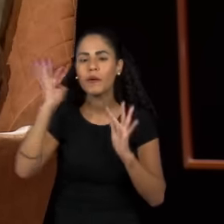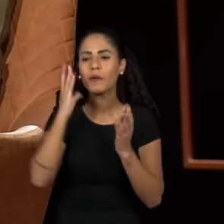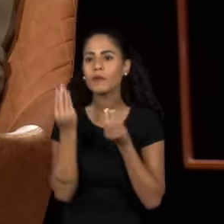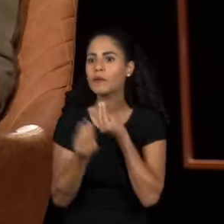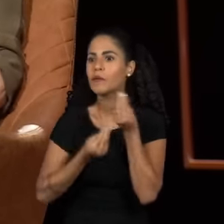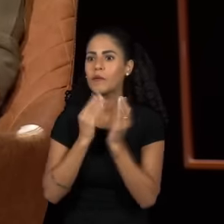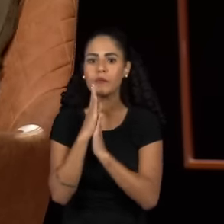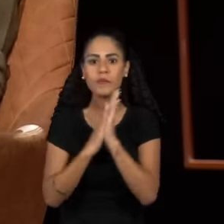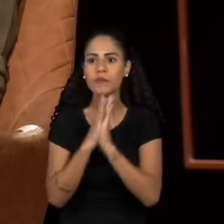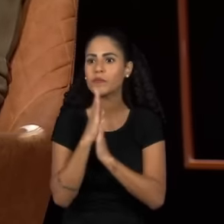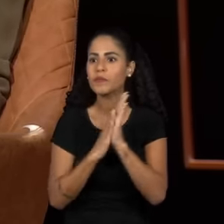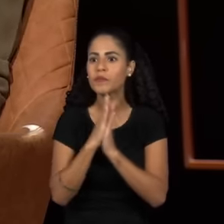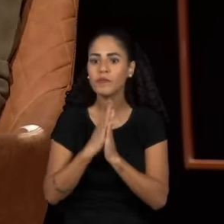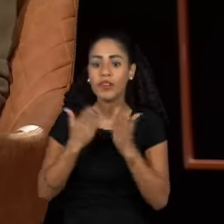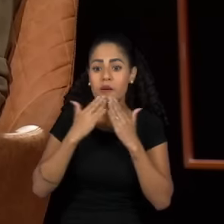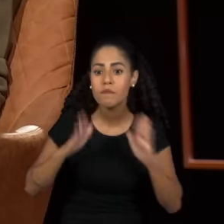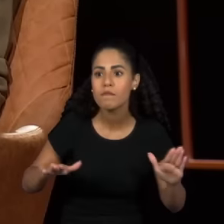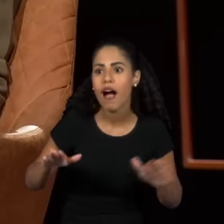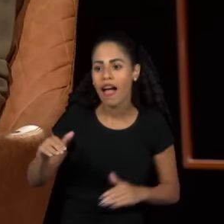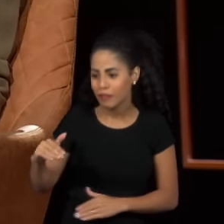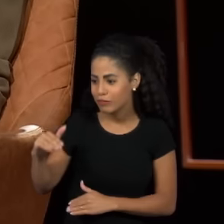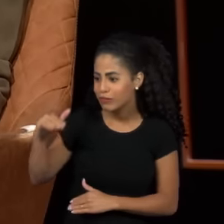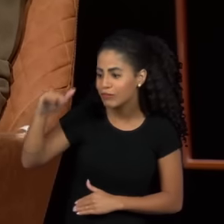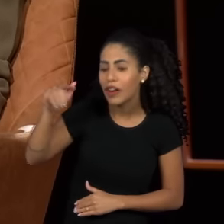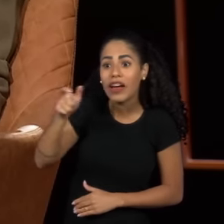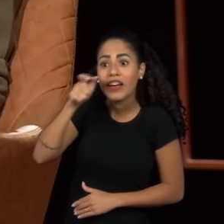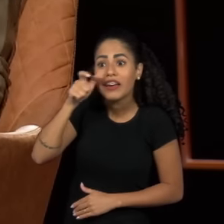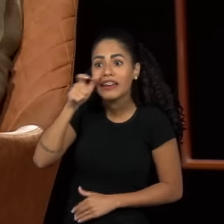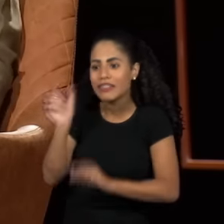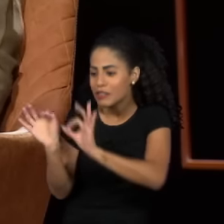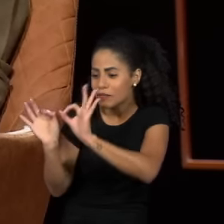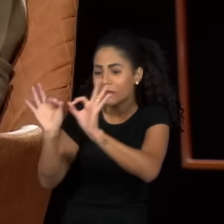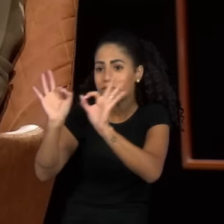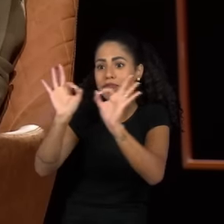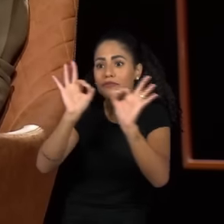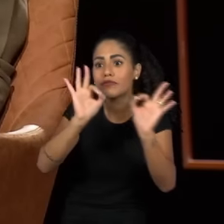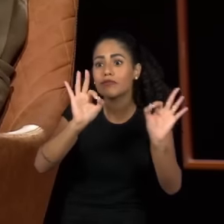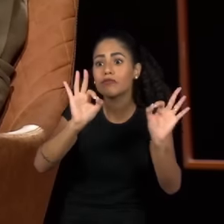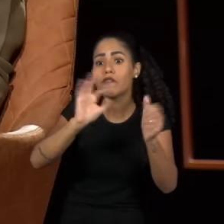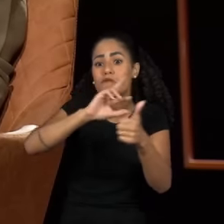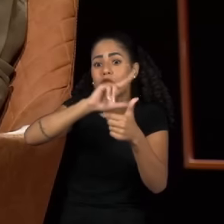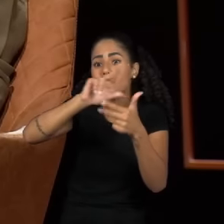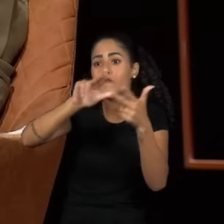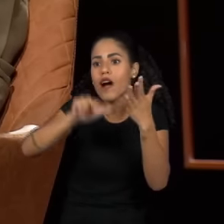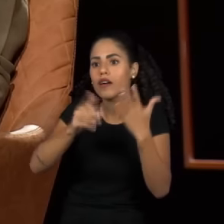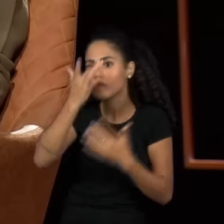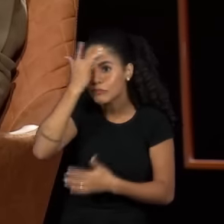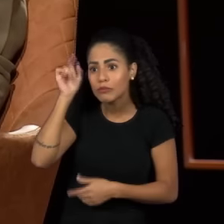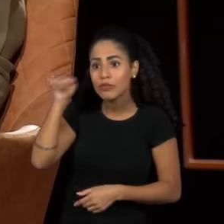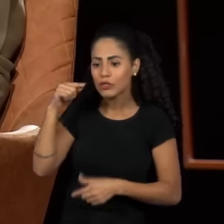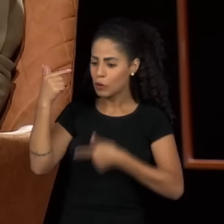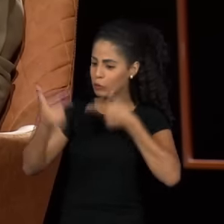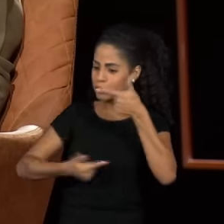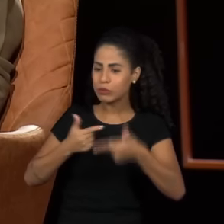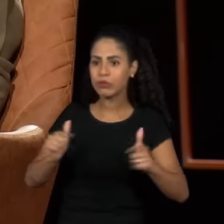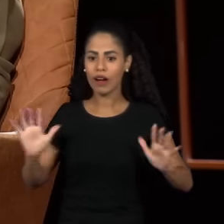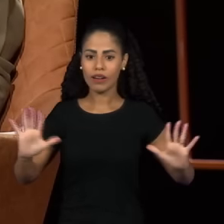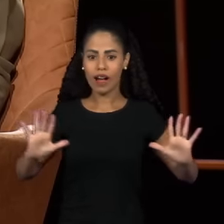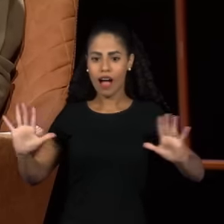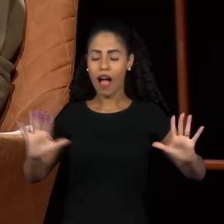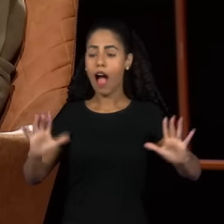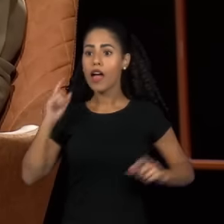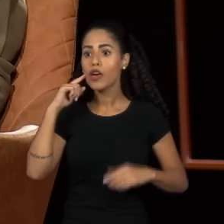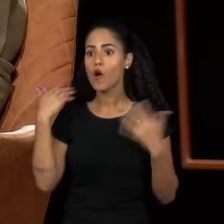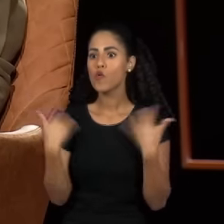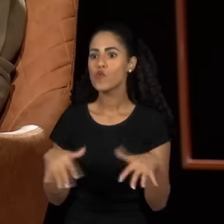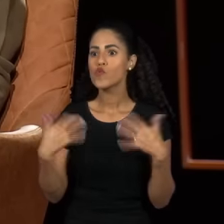muita parte da minha infância, né? Era a sessão da tarde, eu vi vários filmes dele. Quando eles me falaram que ele ia fazer uma participação no filme,